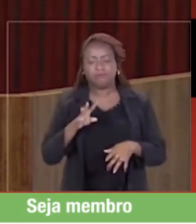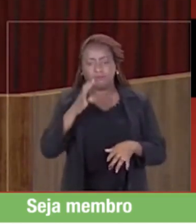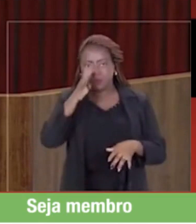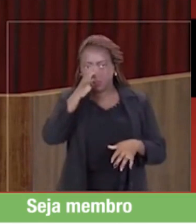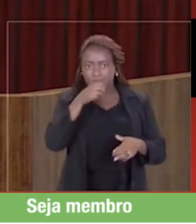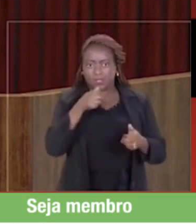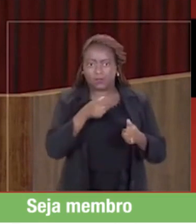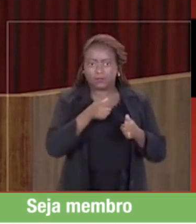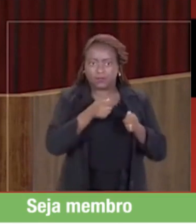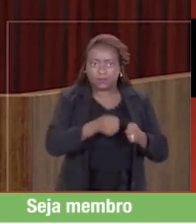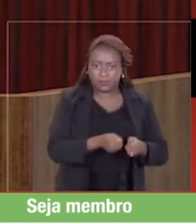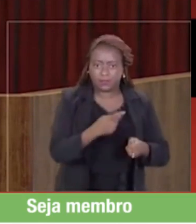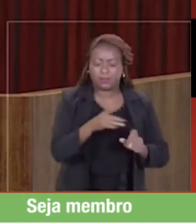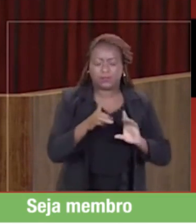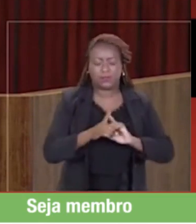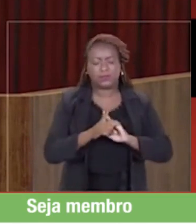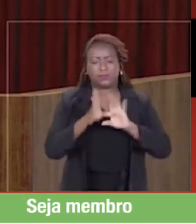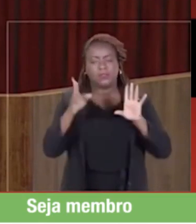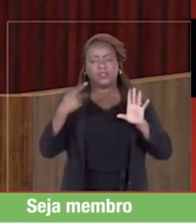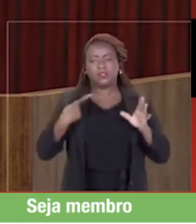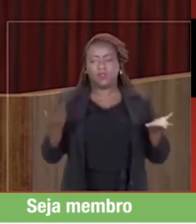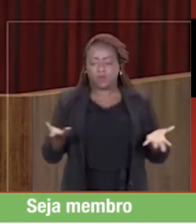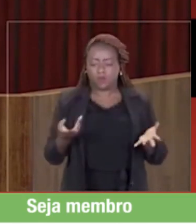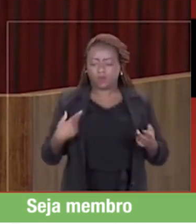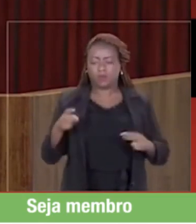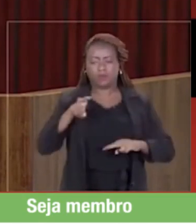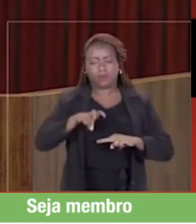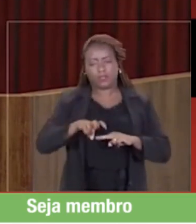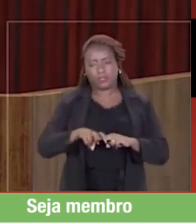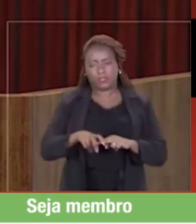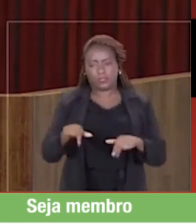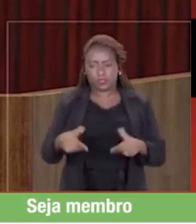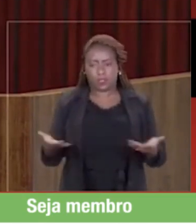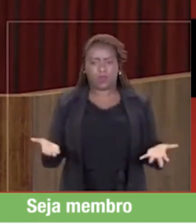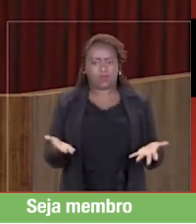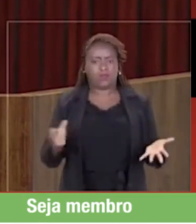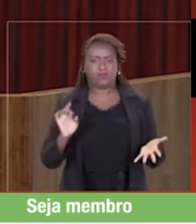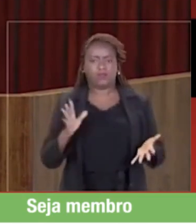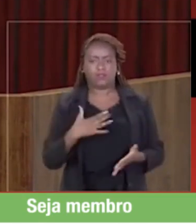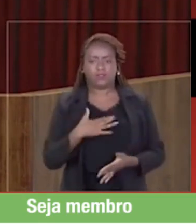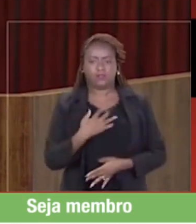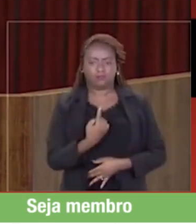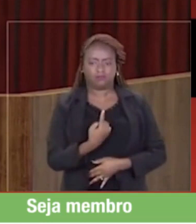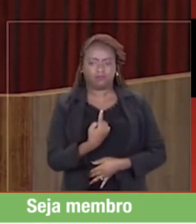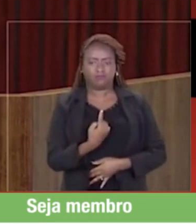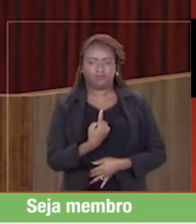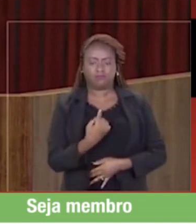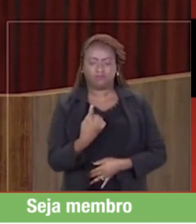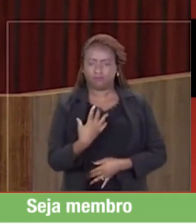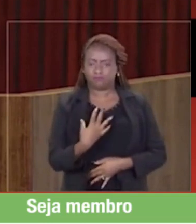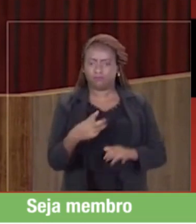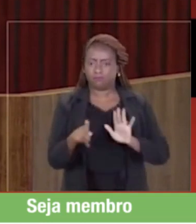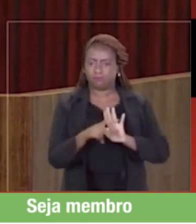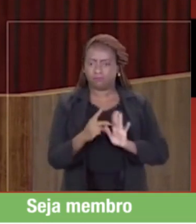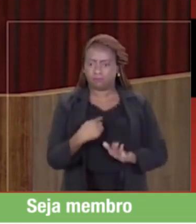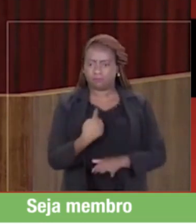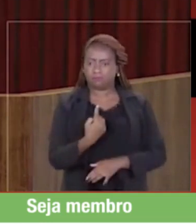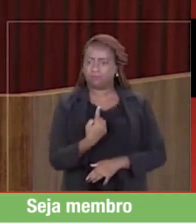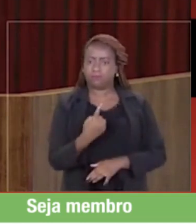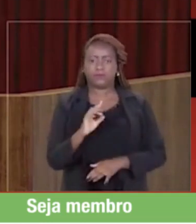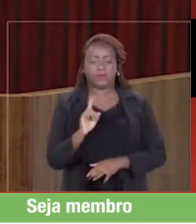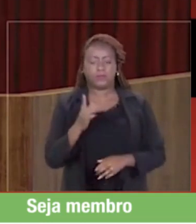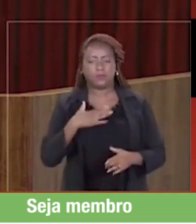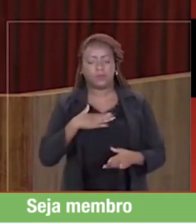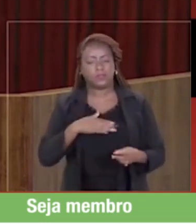democracia, eu quero dizer que esse lugar onde estou não é só meu, não é só de uma pessoa. Este lugar e